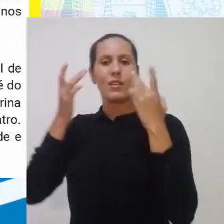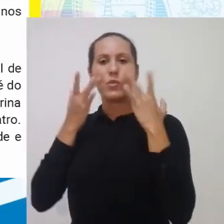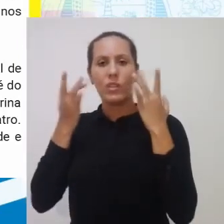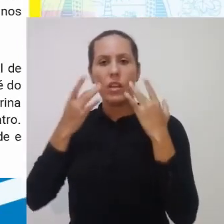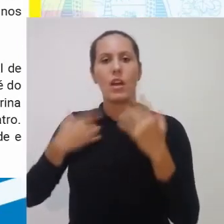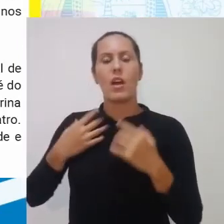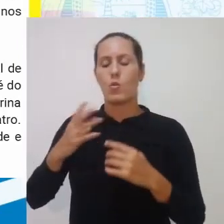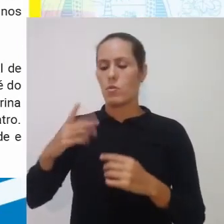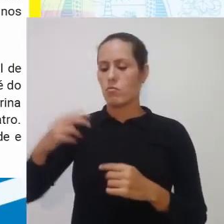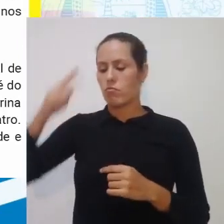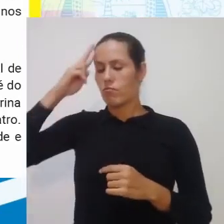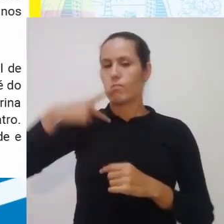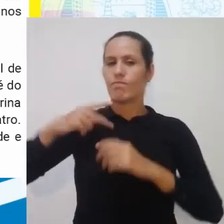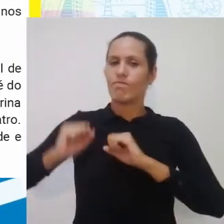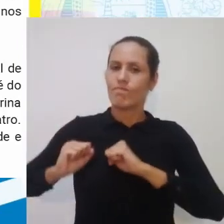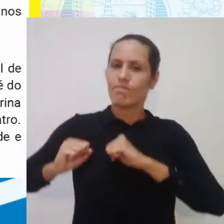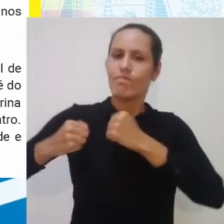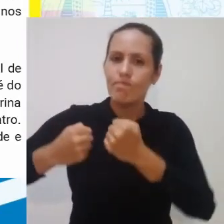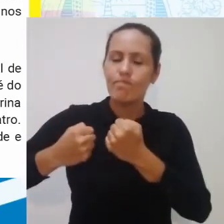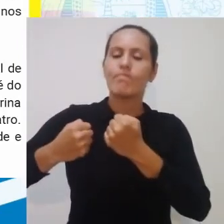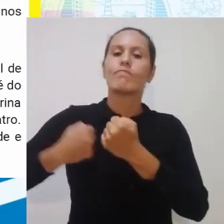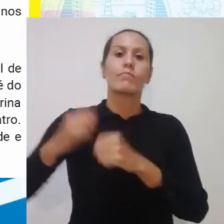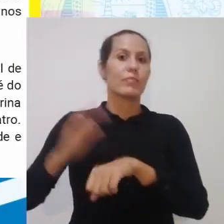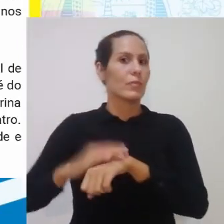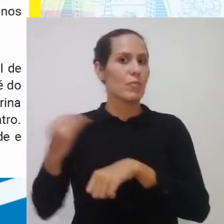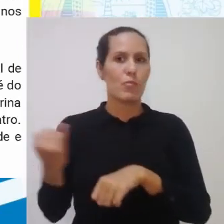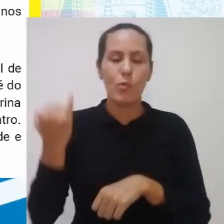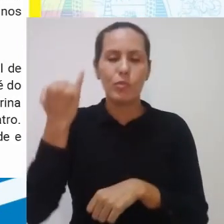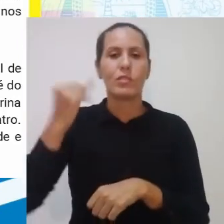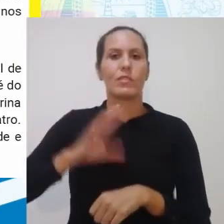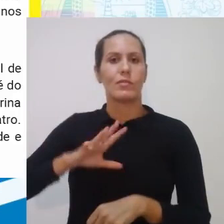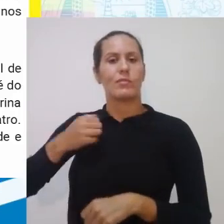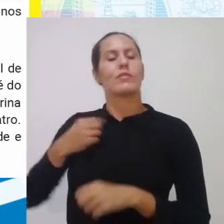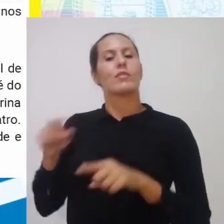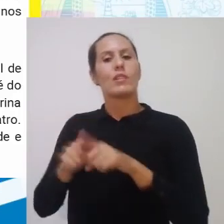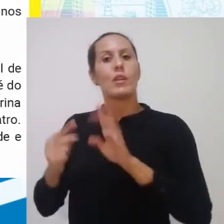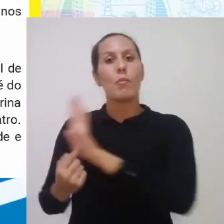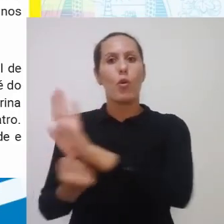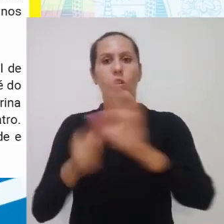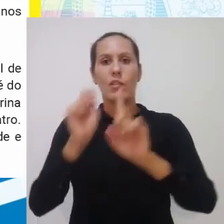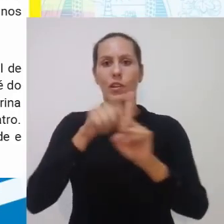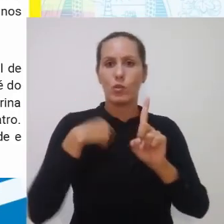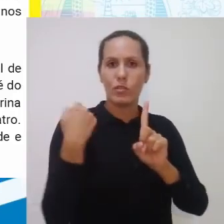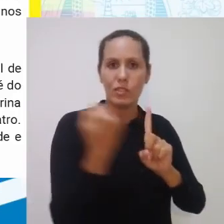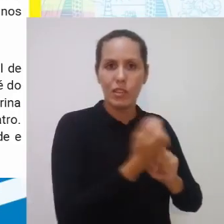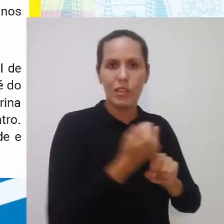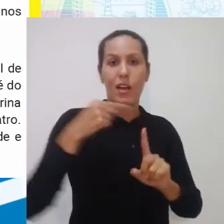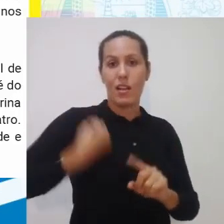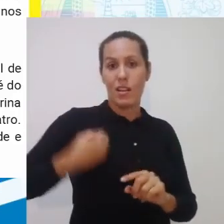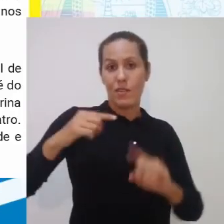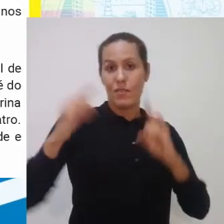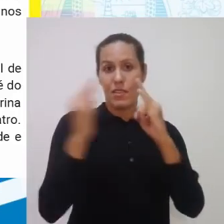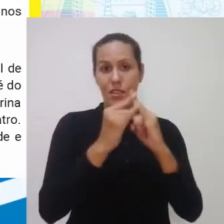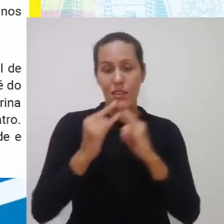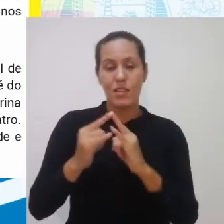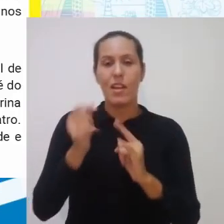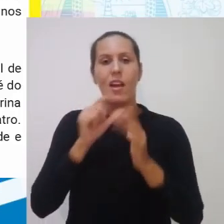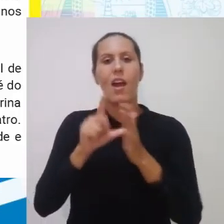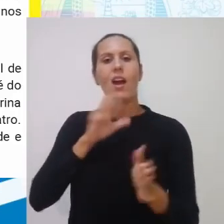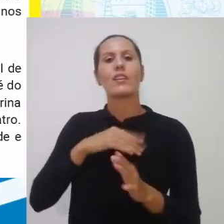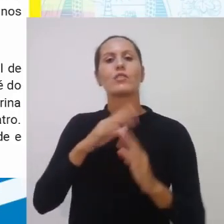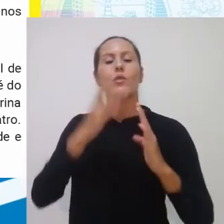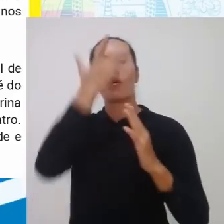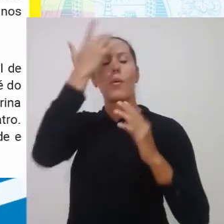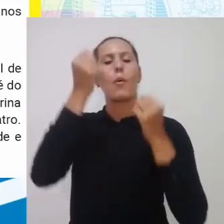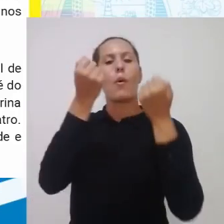Era uma conquista pessoal muito importante que mostrava o quanto o racismo era real na sociedade e naquela instituição até então